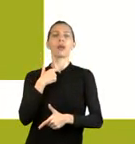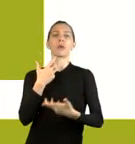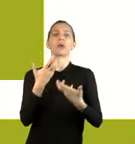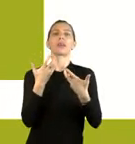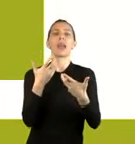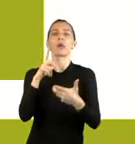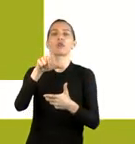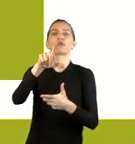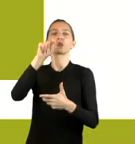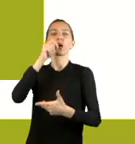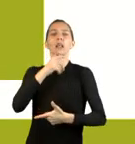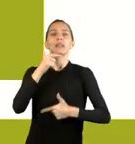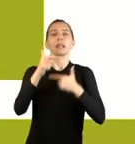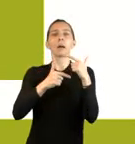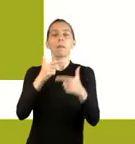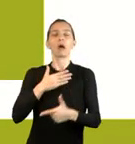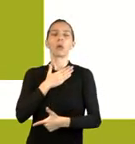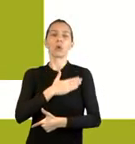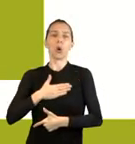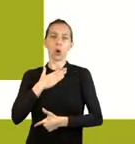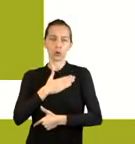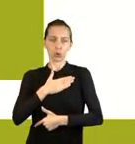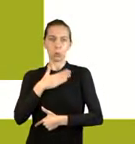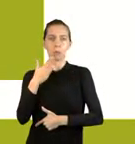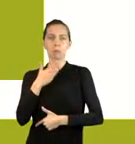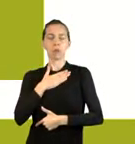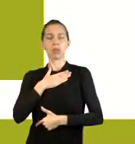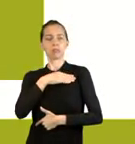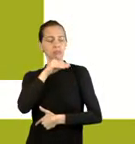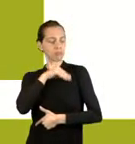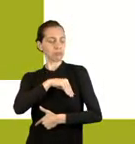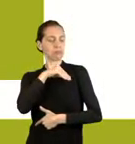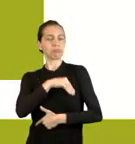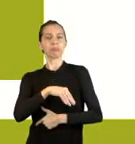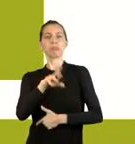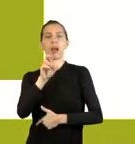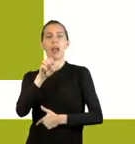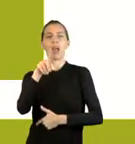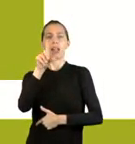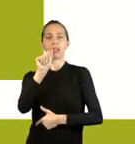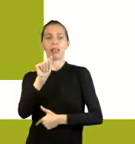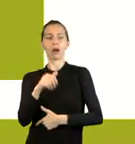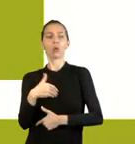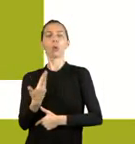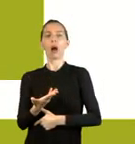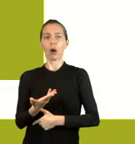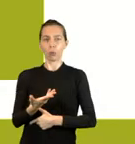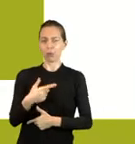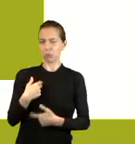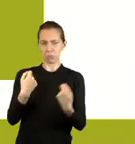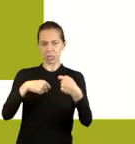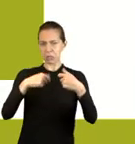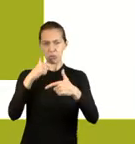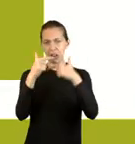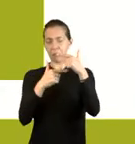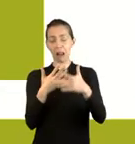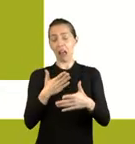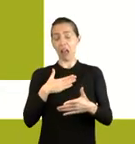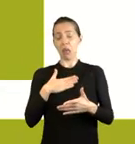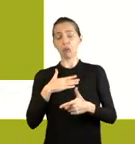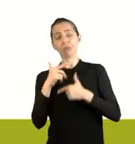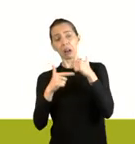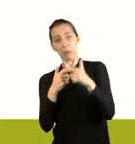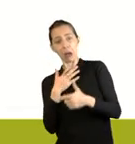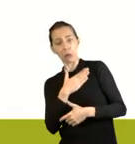Viver, a minha renda é o suficiente para eu viver, não preciso trabalhar, tá bom? Mesmo que você